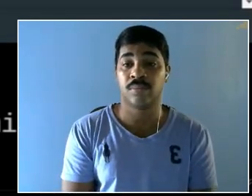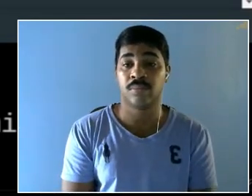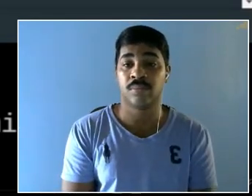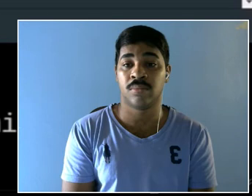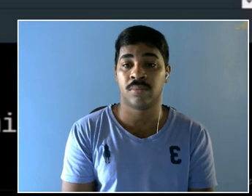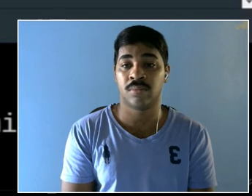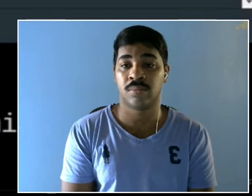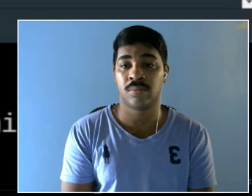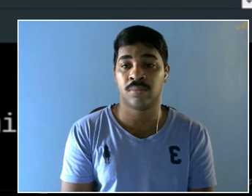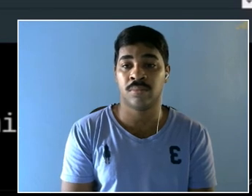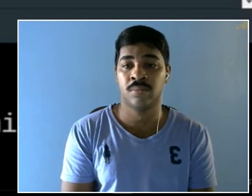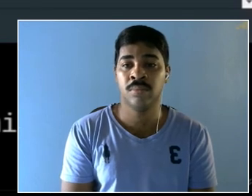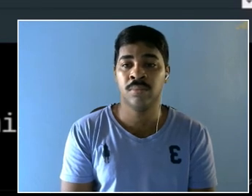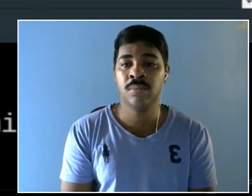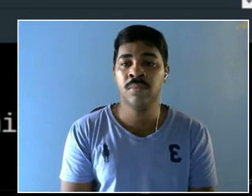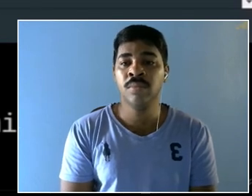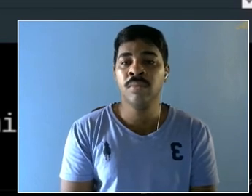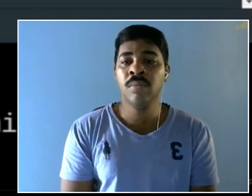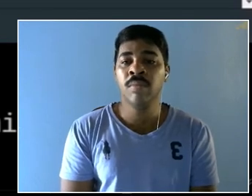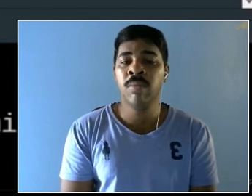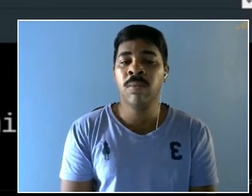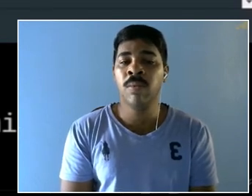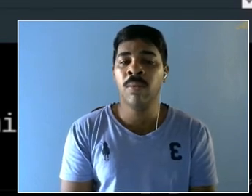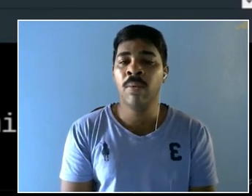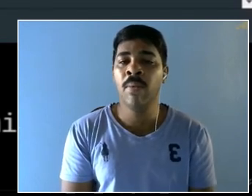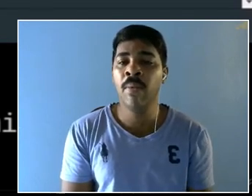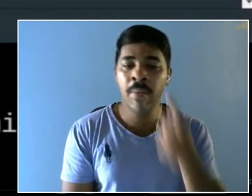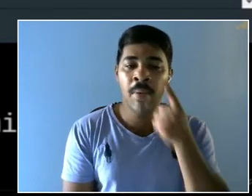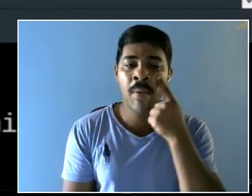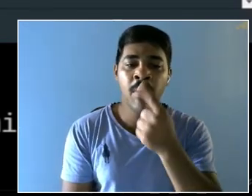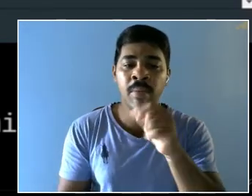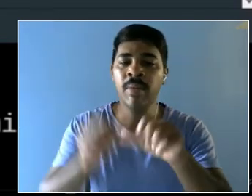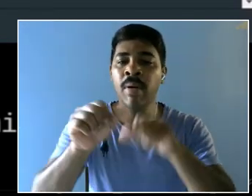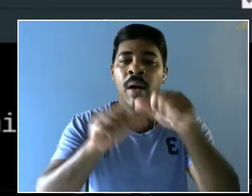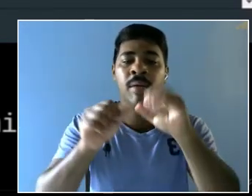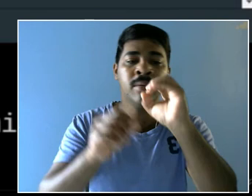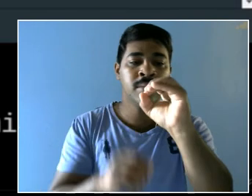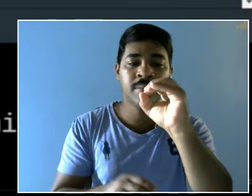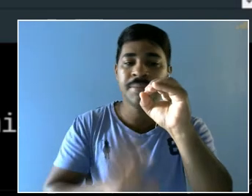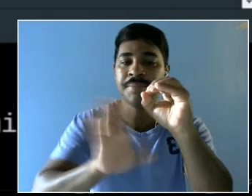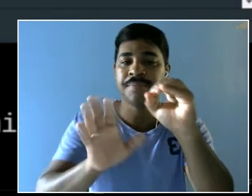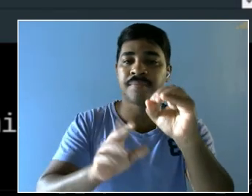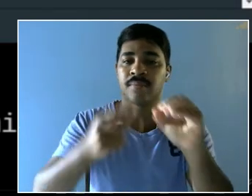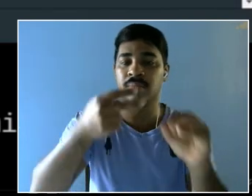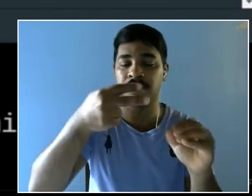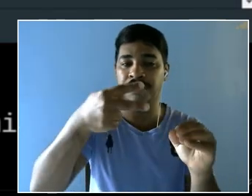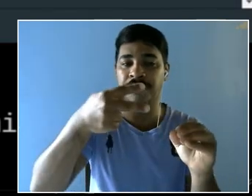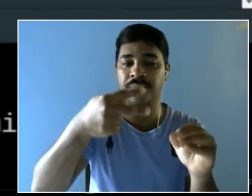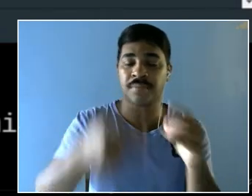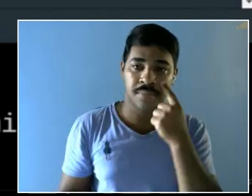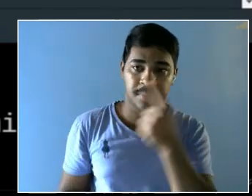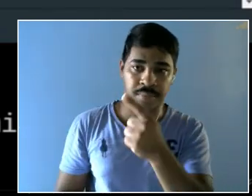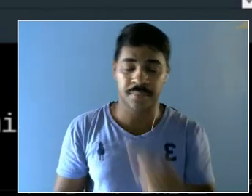o igual, a gente vai usar aqui menor. Então, eu vou fazer assim, teste menor que 10. Eu vou fazer o teste começar em 0. Né?